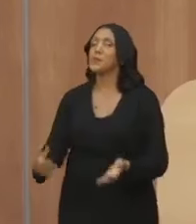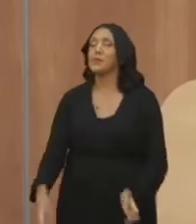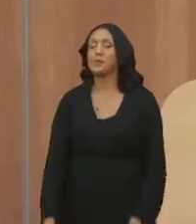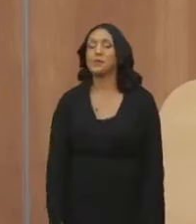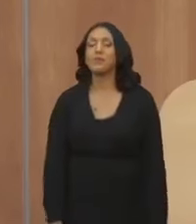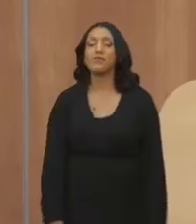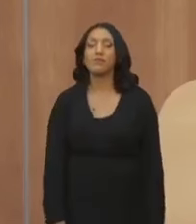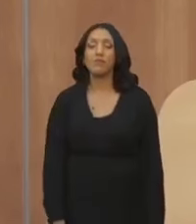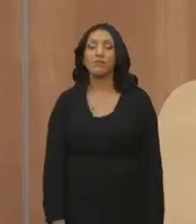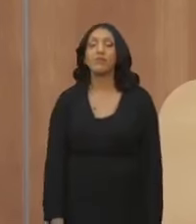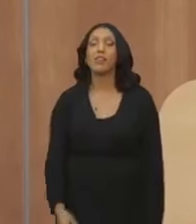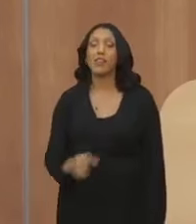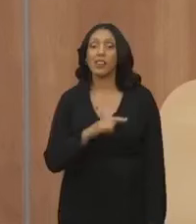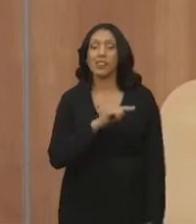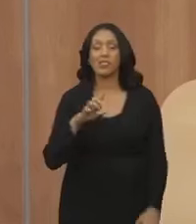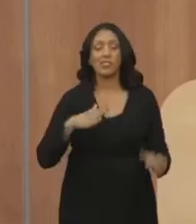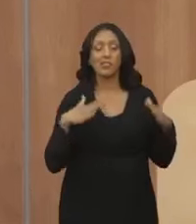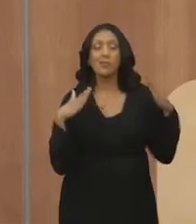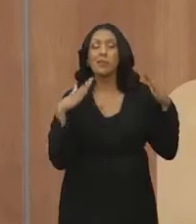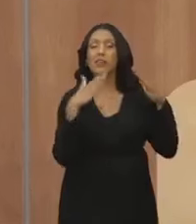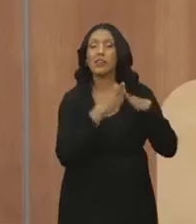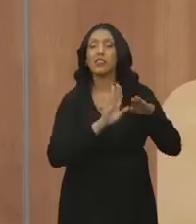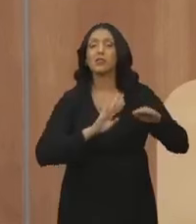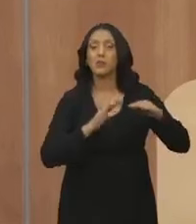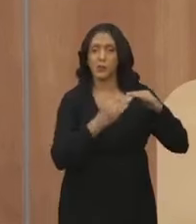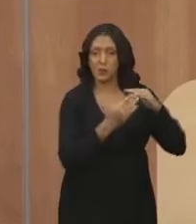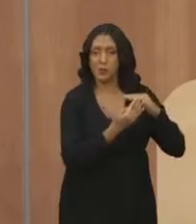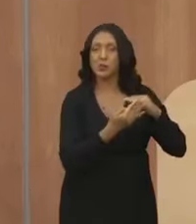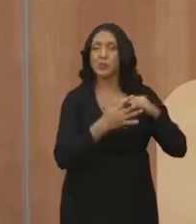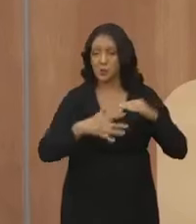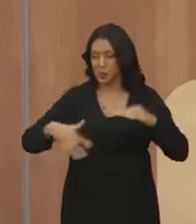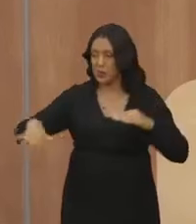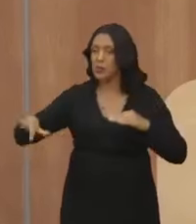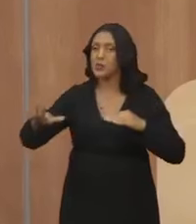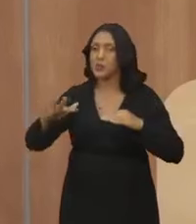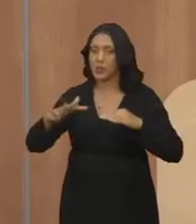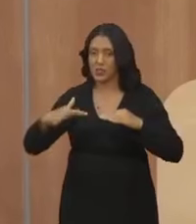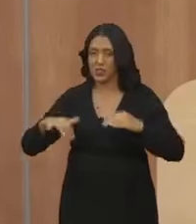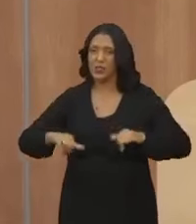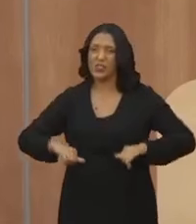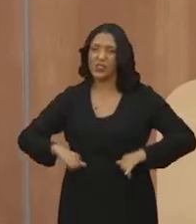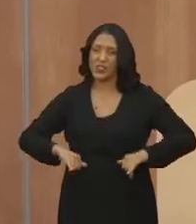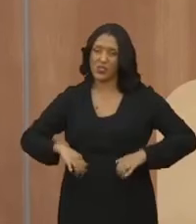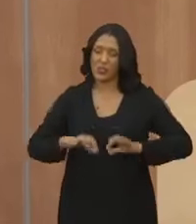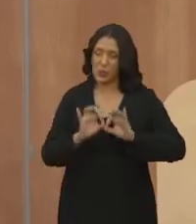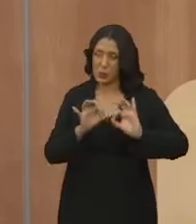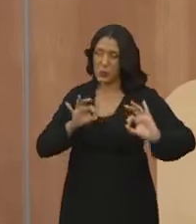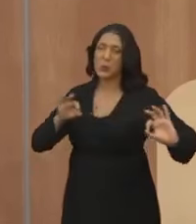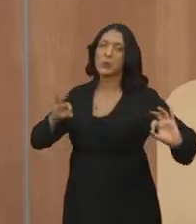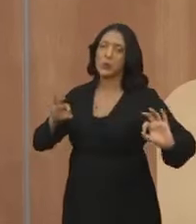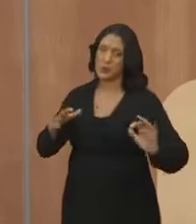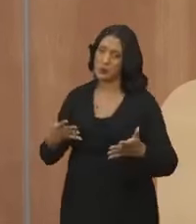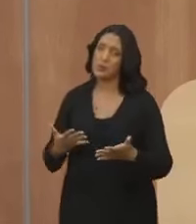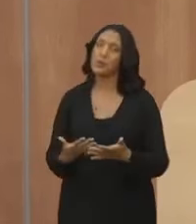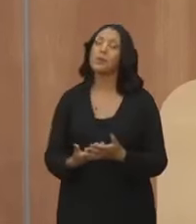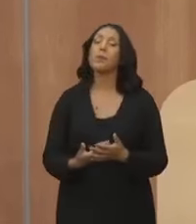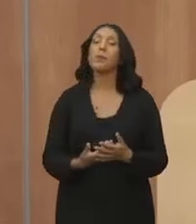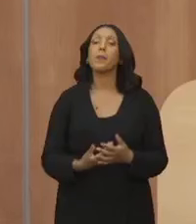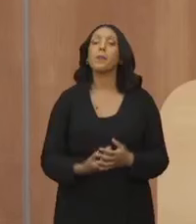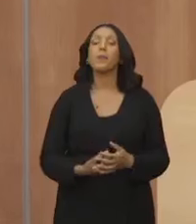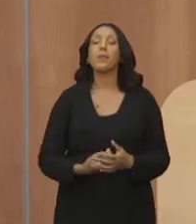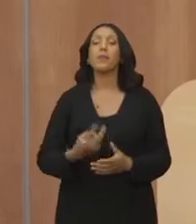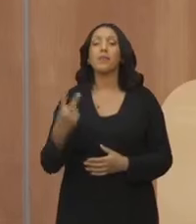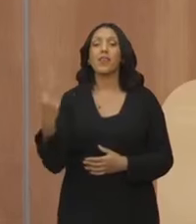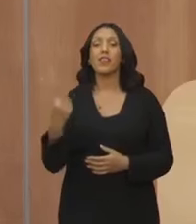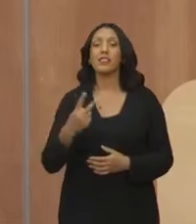aqueles moradores do Rio Comprido, Santa Paula, os bairros que mais precisam, essas duas prefeituras, vai ajudar